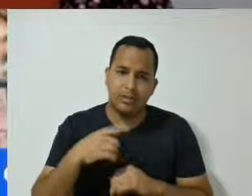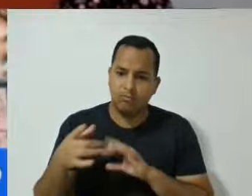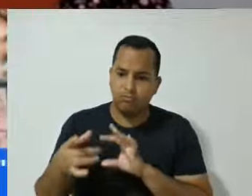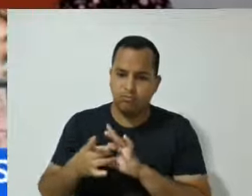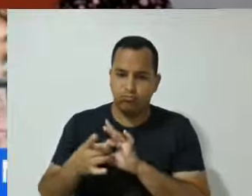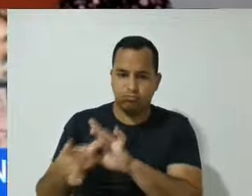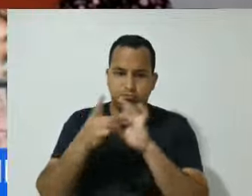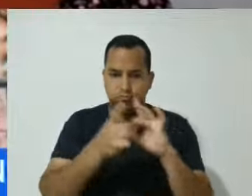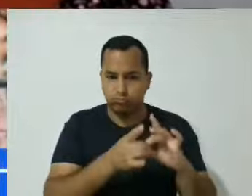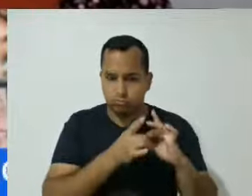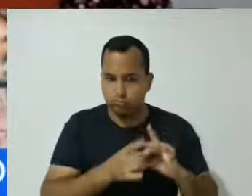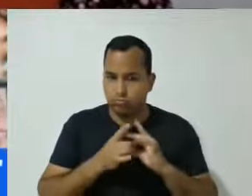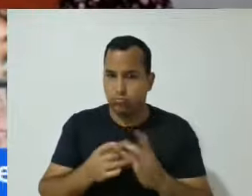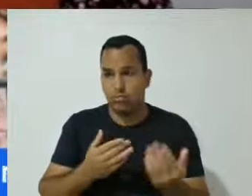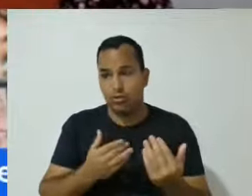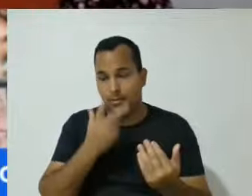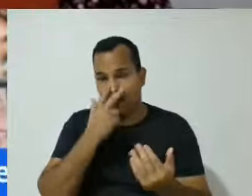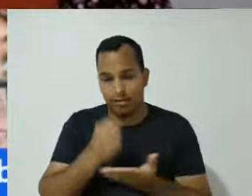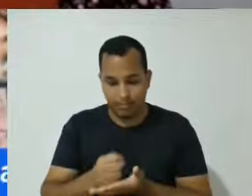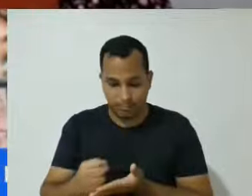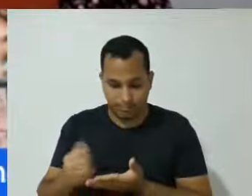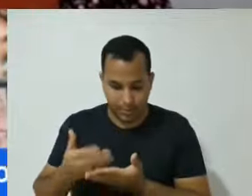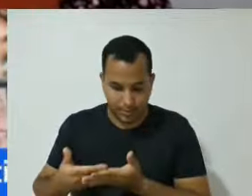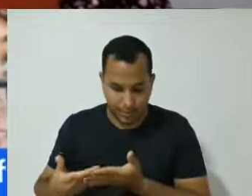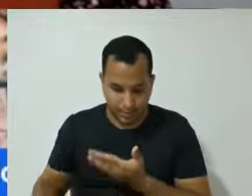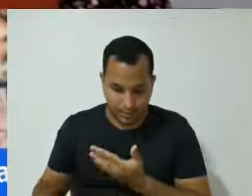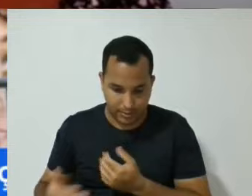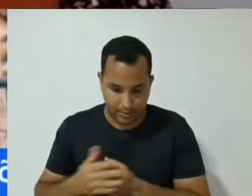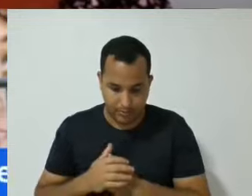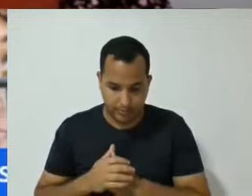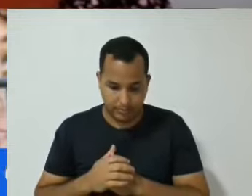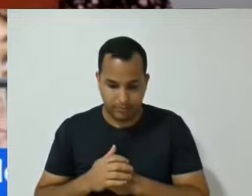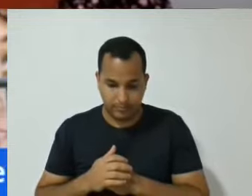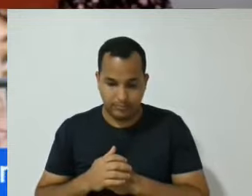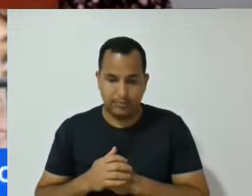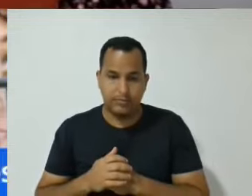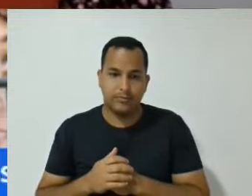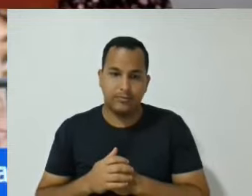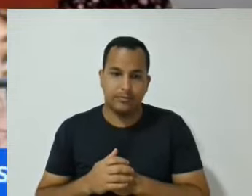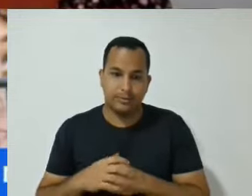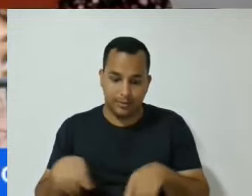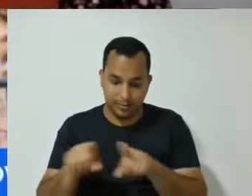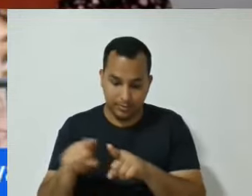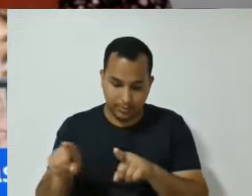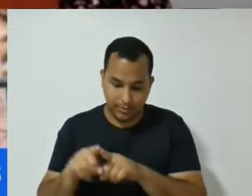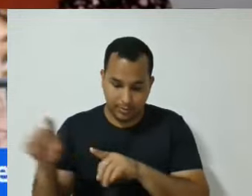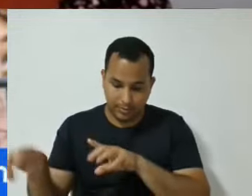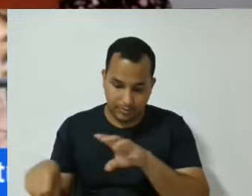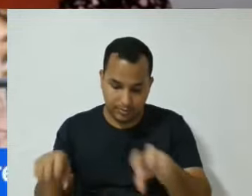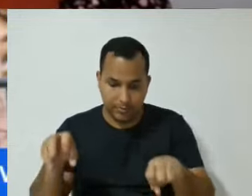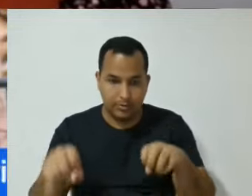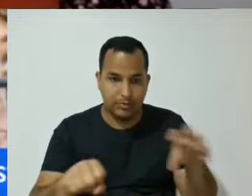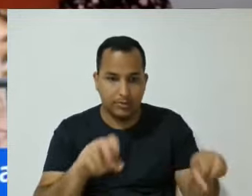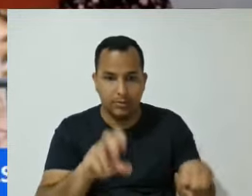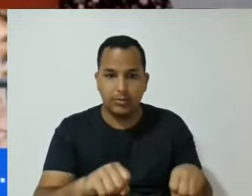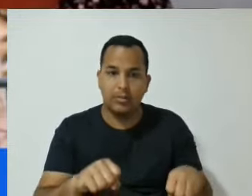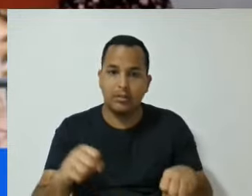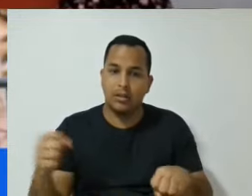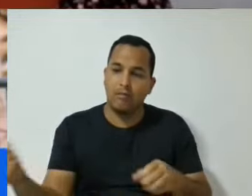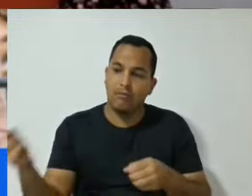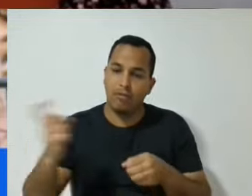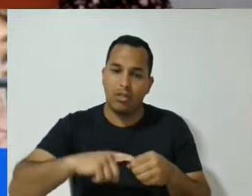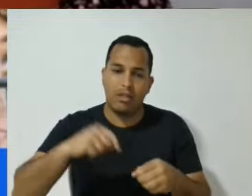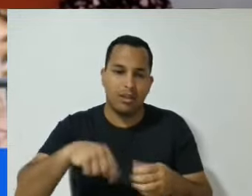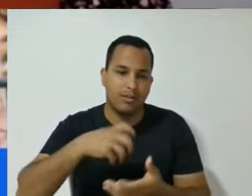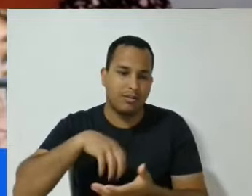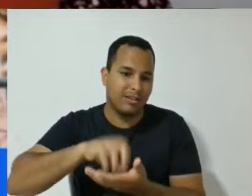moçada aí que a gente perdeu, de alguma forma, e tentar ofertar atividades para que elas retornassem ao centro cultural